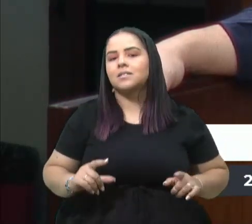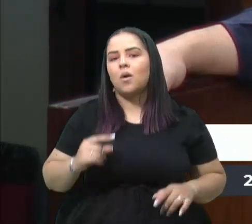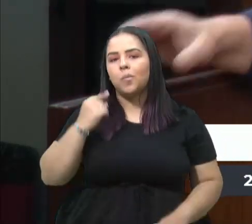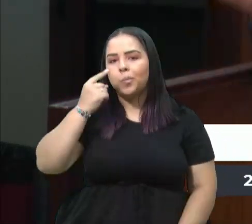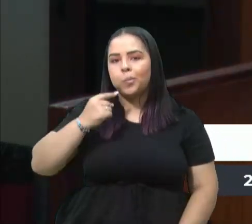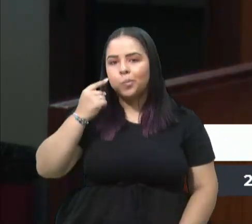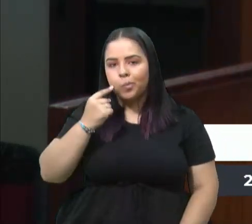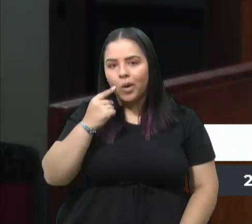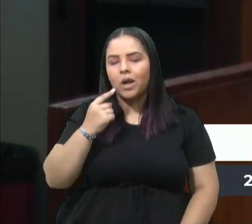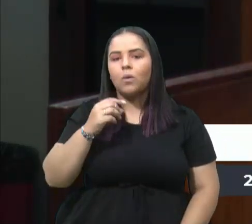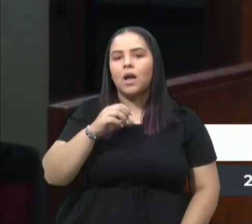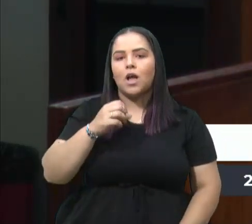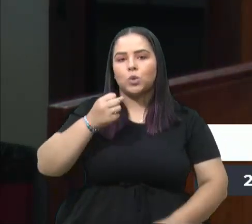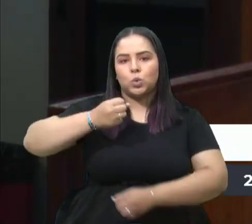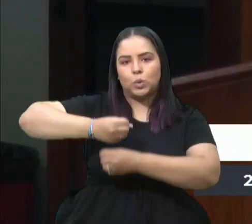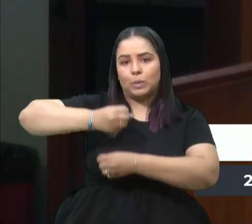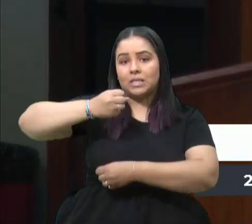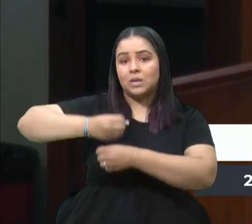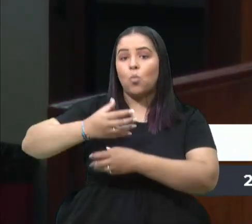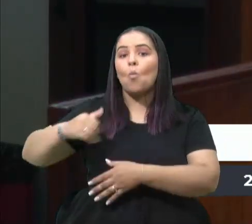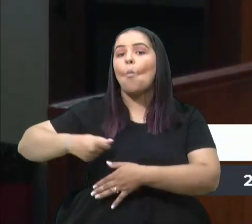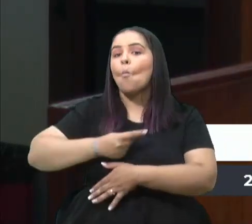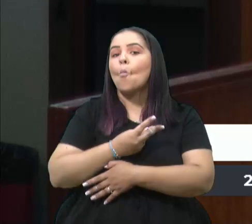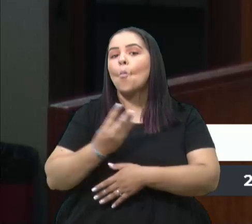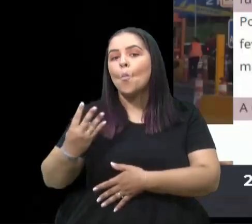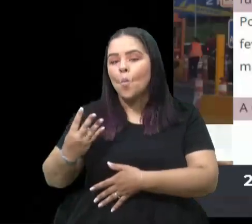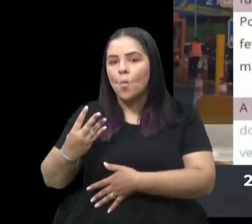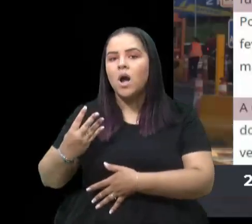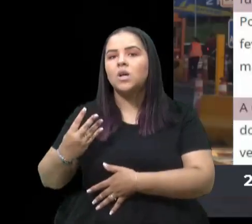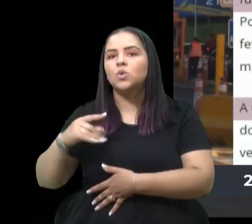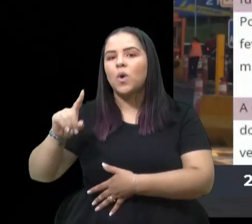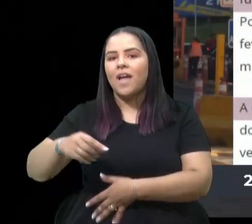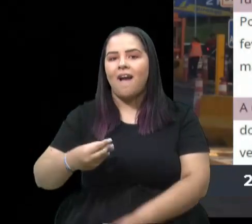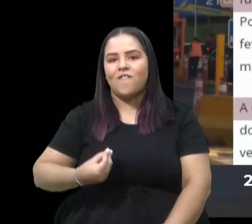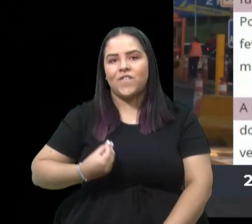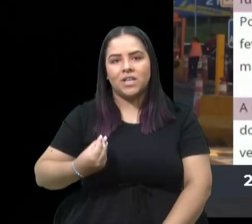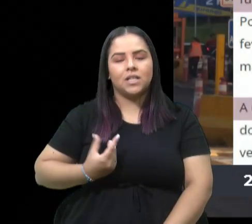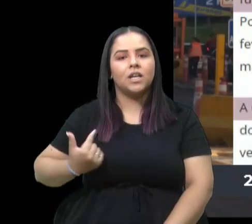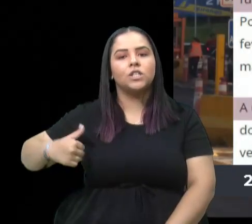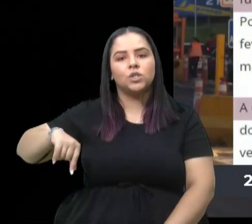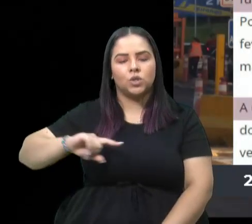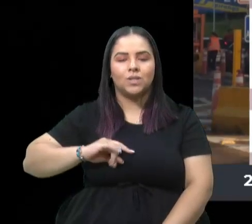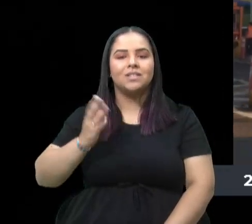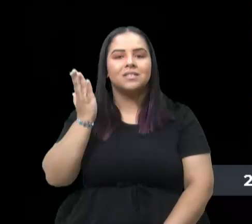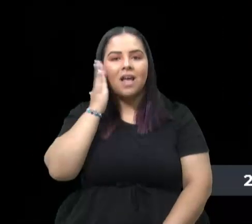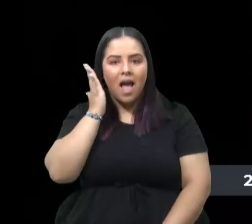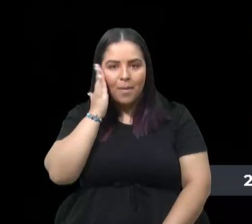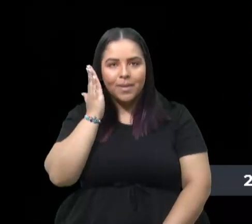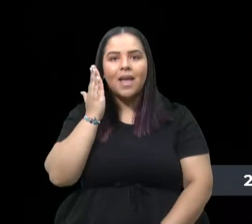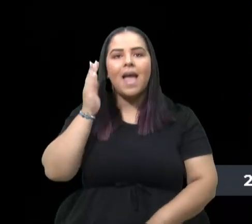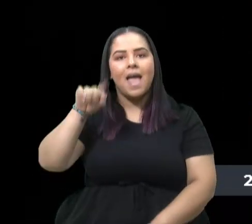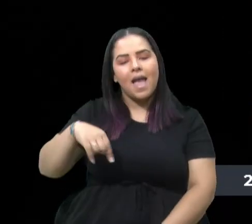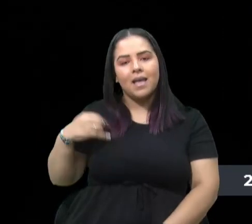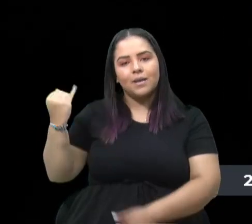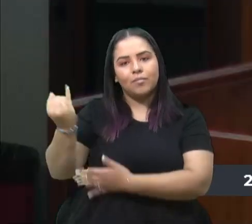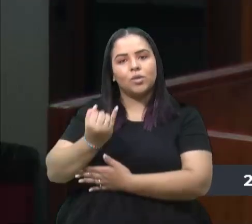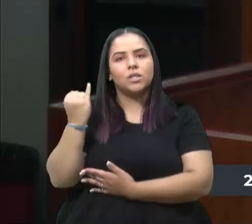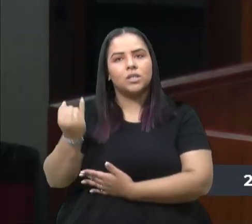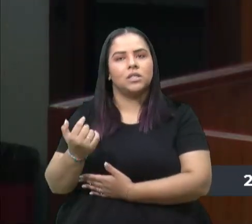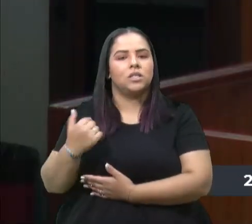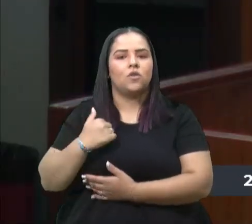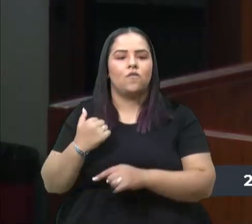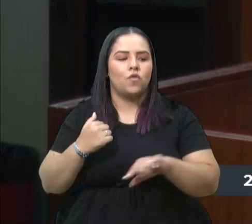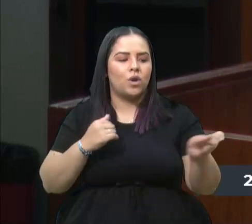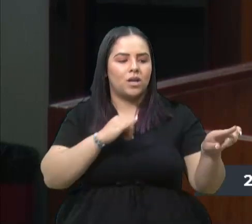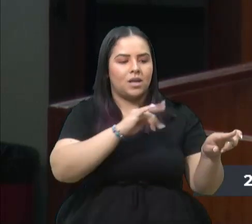quanto custa o bem maior que a vida. Isso não tem preço e a gente viu por diversas vezes, e eu passo entre IP e